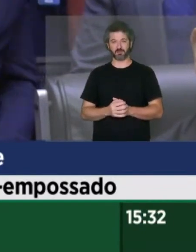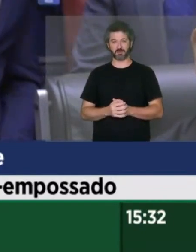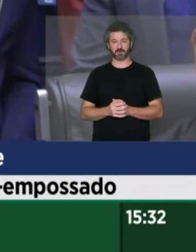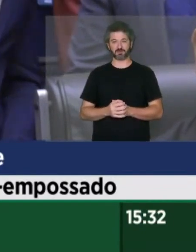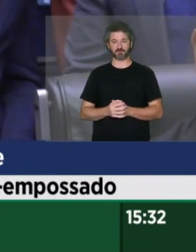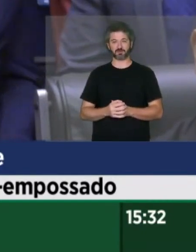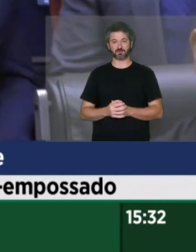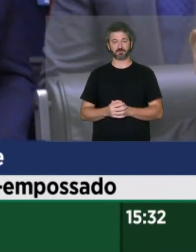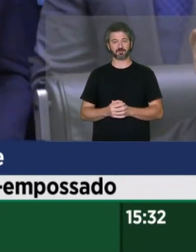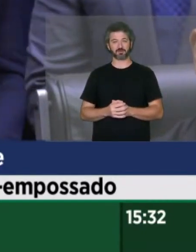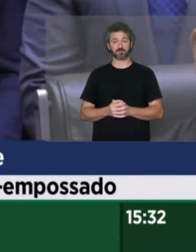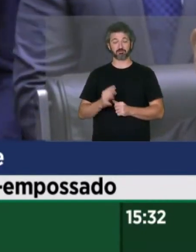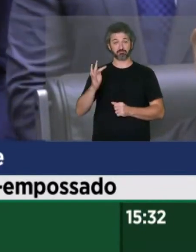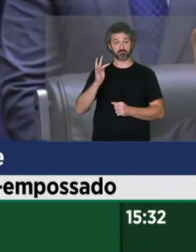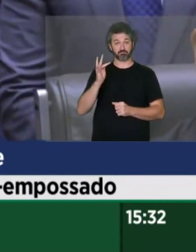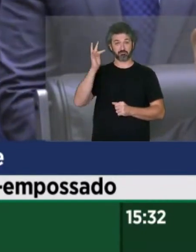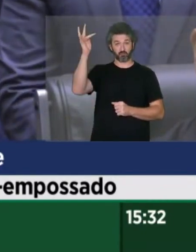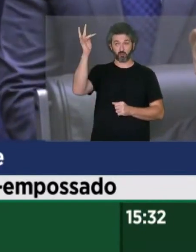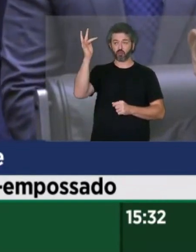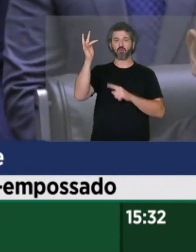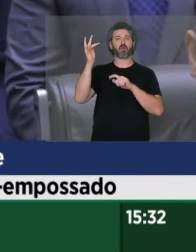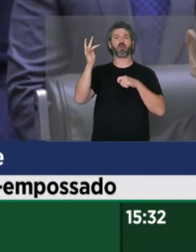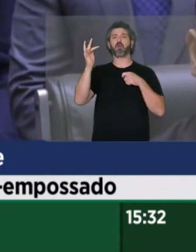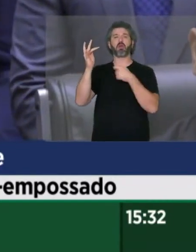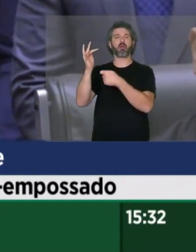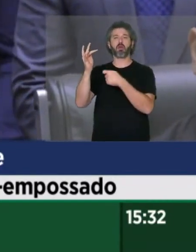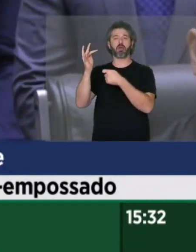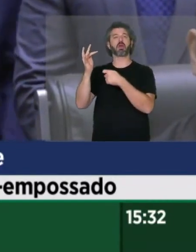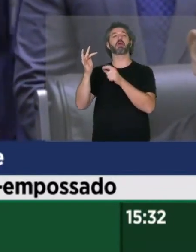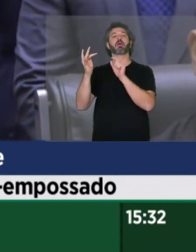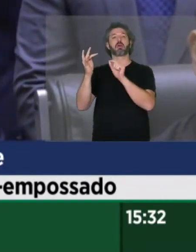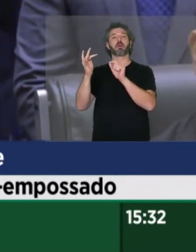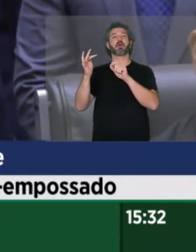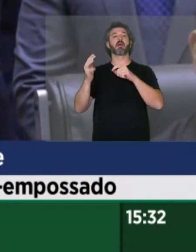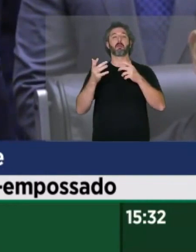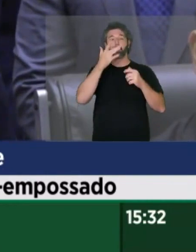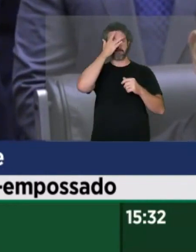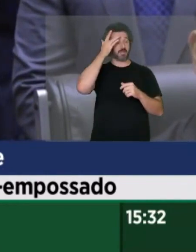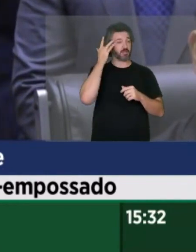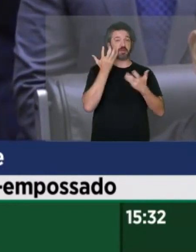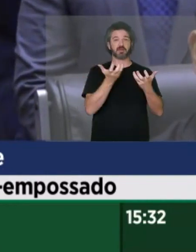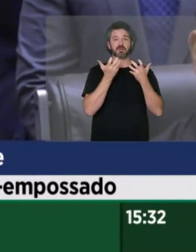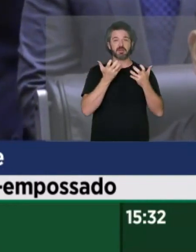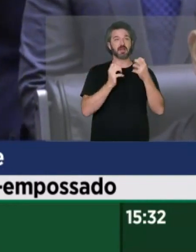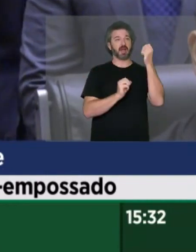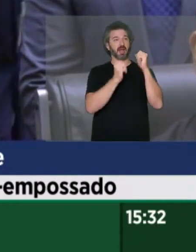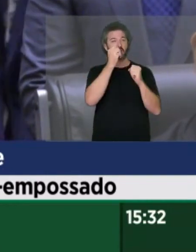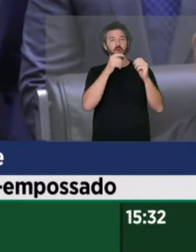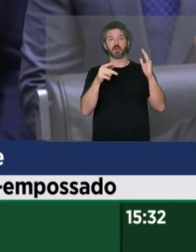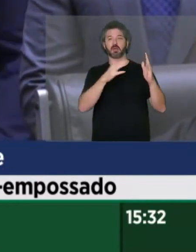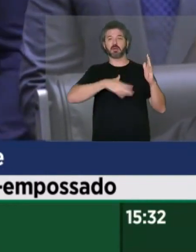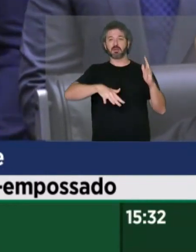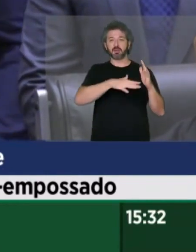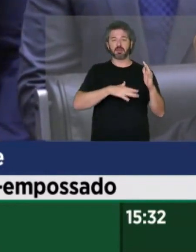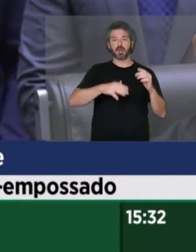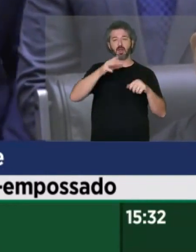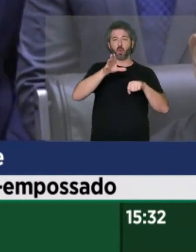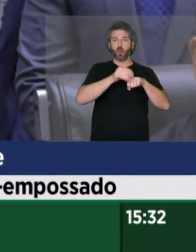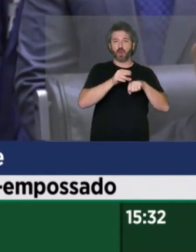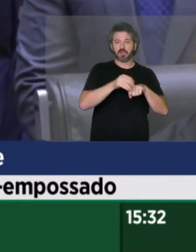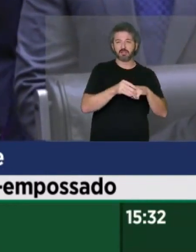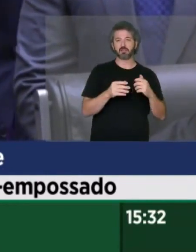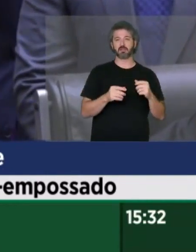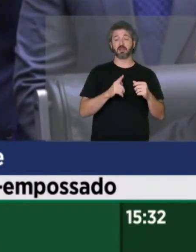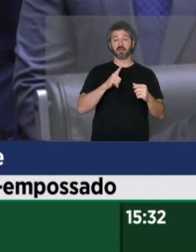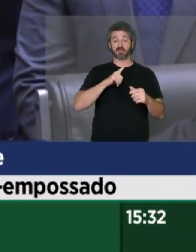o futuro pertencerá que investir na indústria do conhecimento que será objeto de uma estratégia Nacional